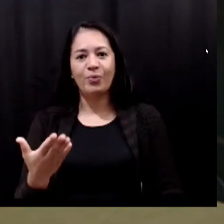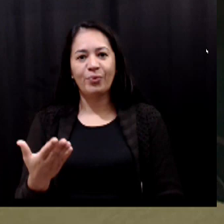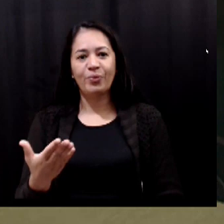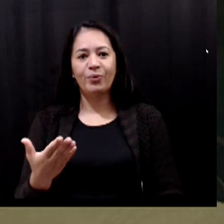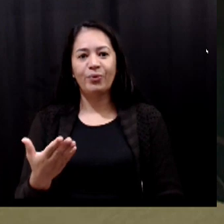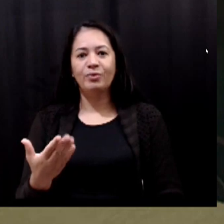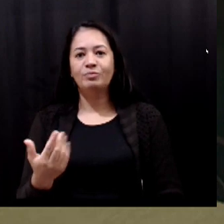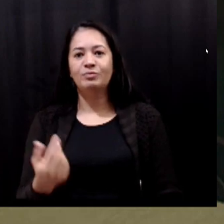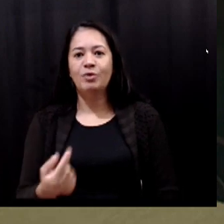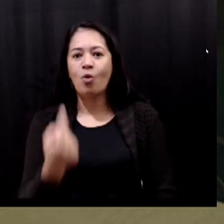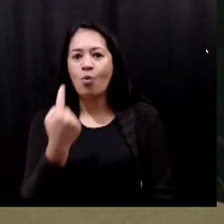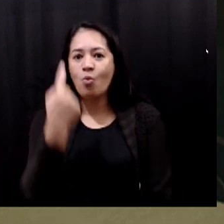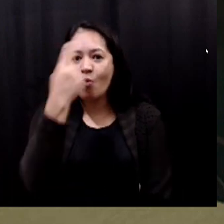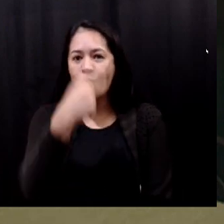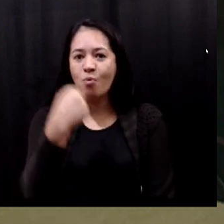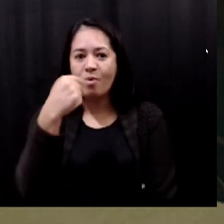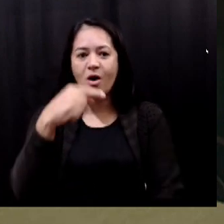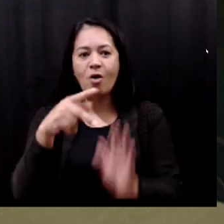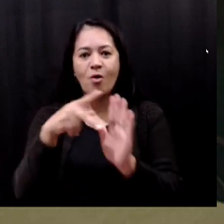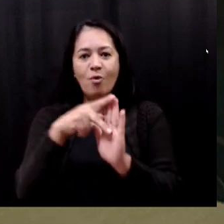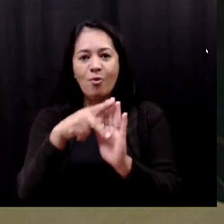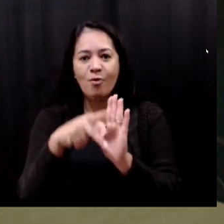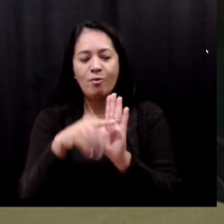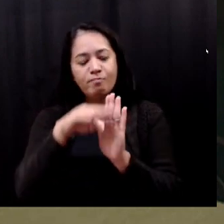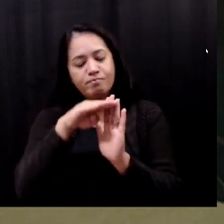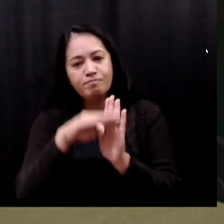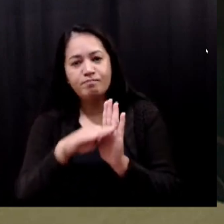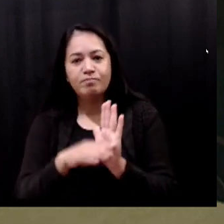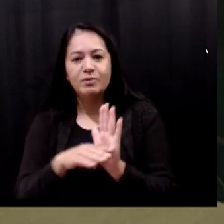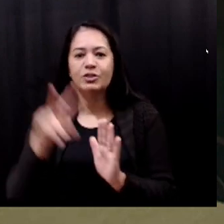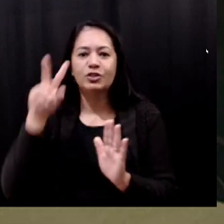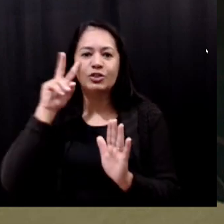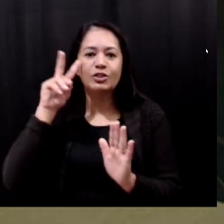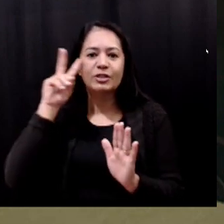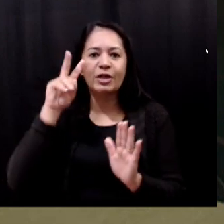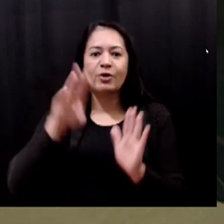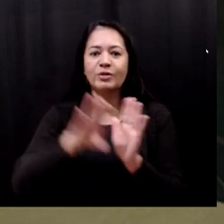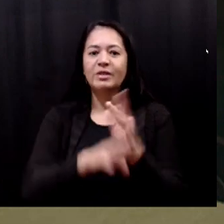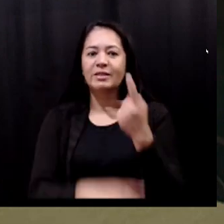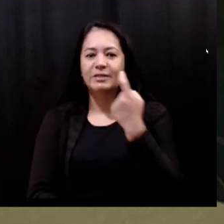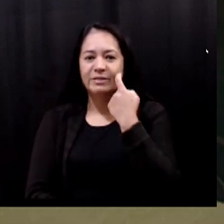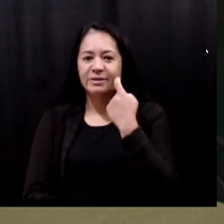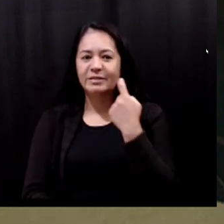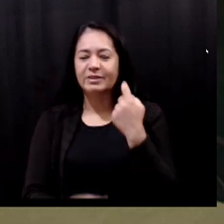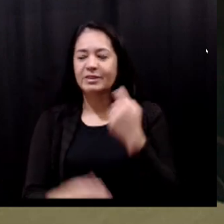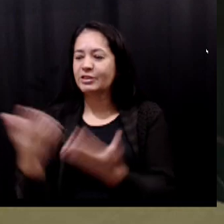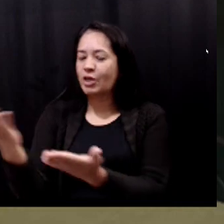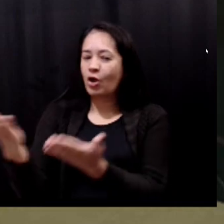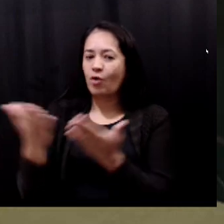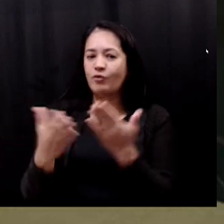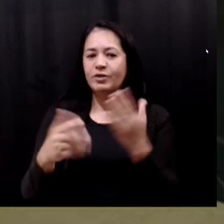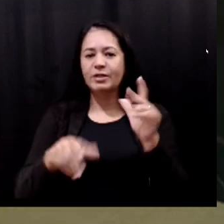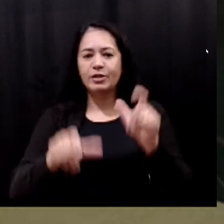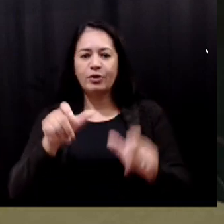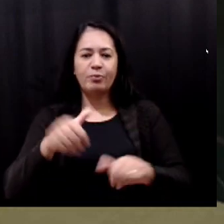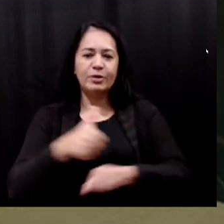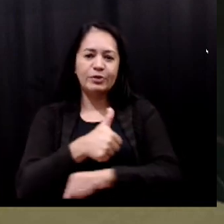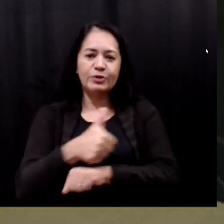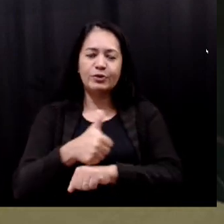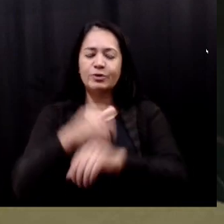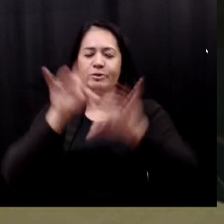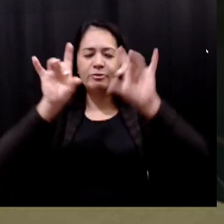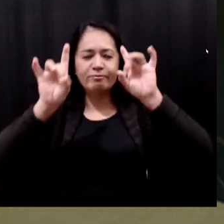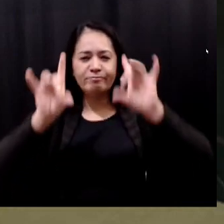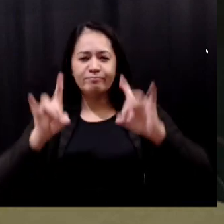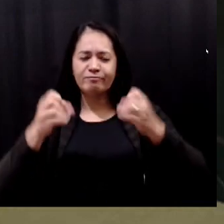de programa, segunda a sexta, aqui Estúdio Câmara trazendo especialistas para a gente falar de situações que